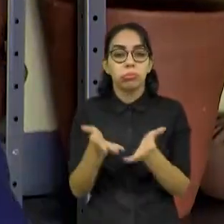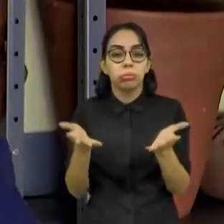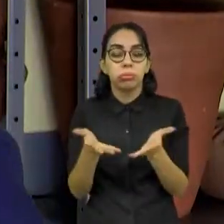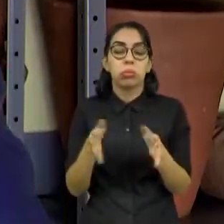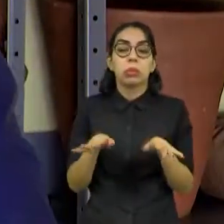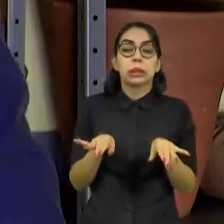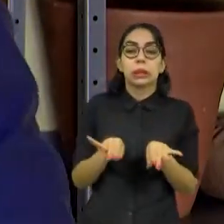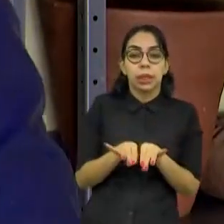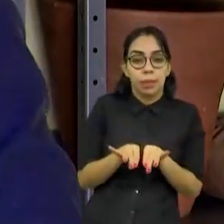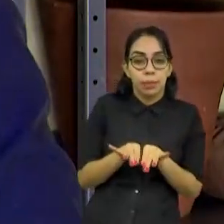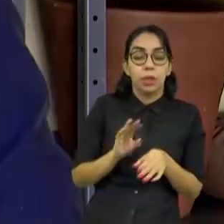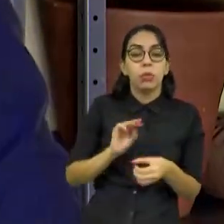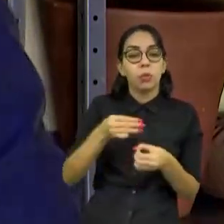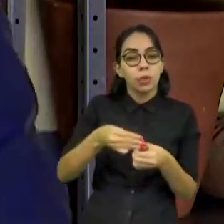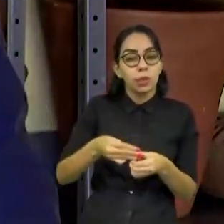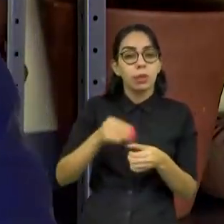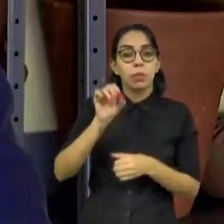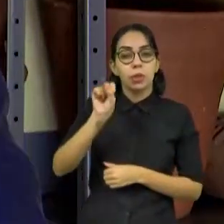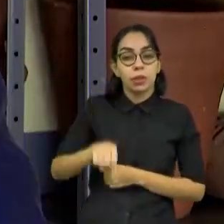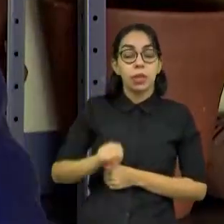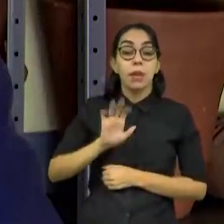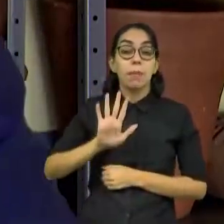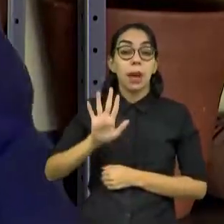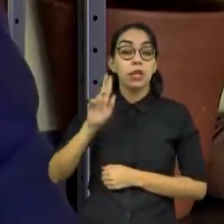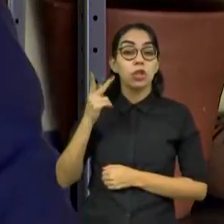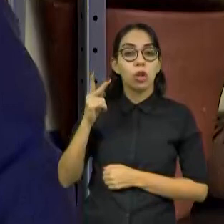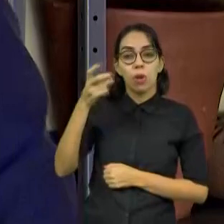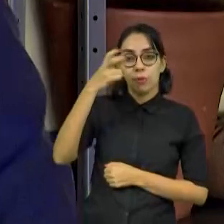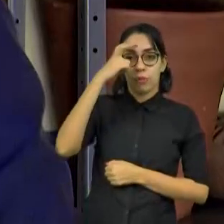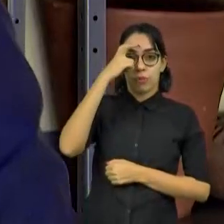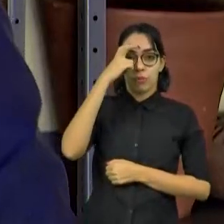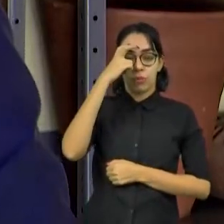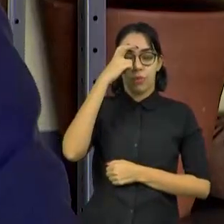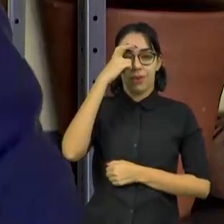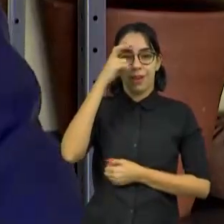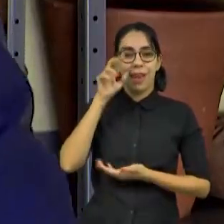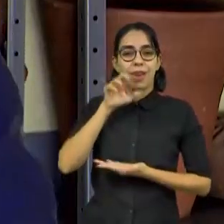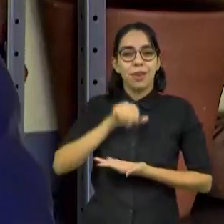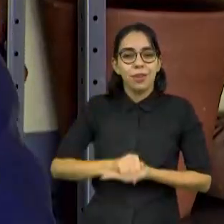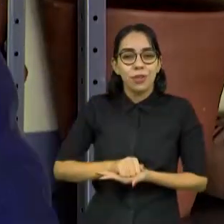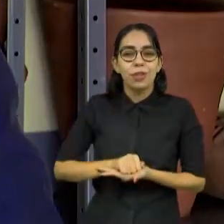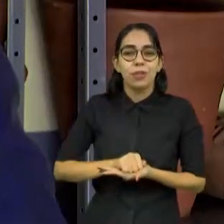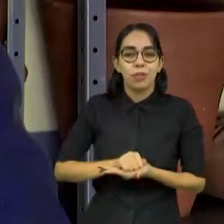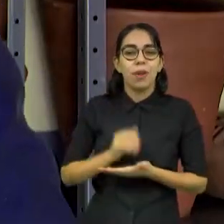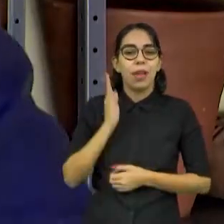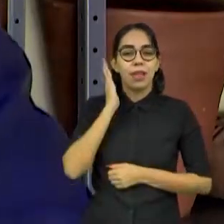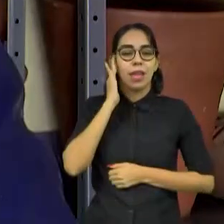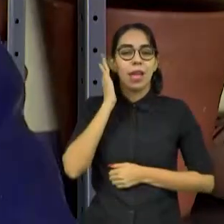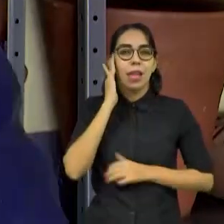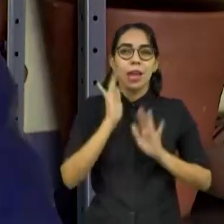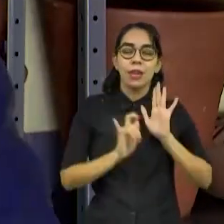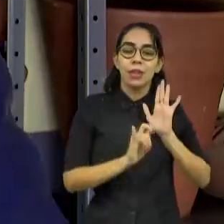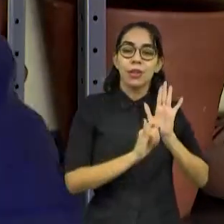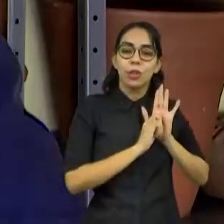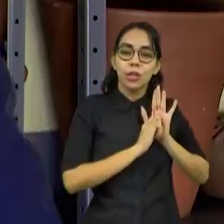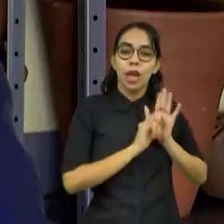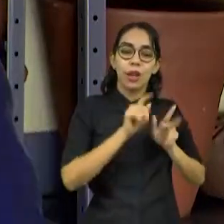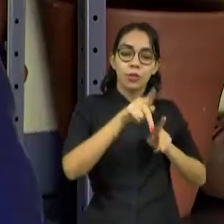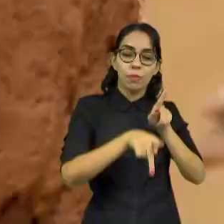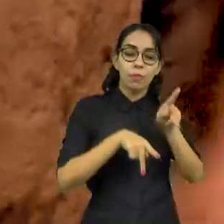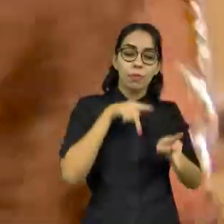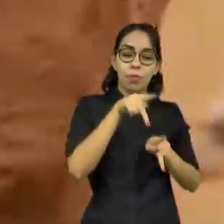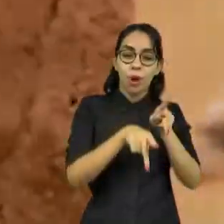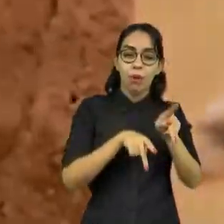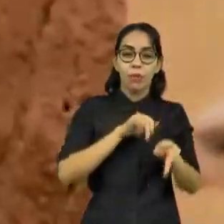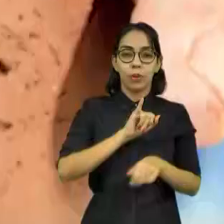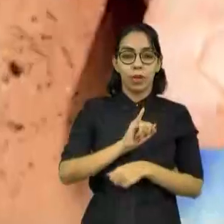município, mas traz também a questão histórica e cultural, né? Traz uma questão de pertencimento ao povo ipuense e ao povo